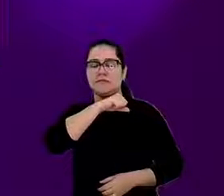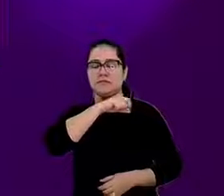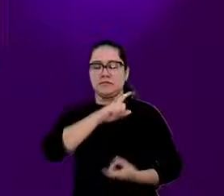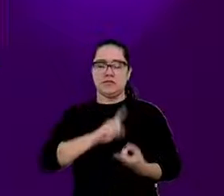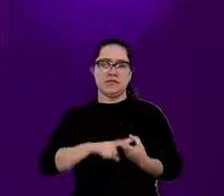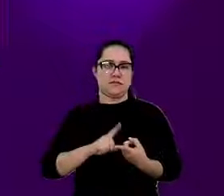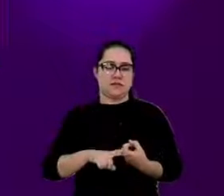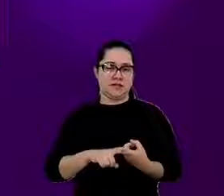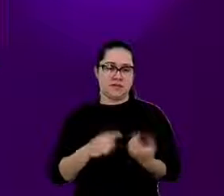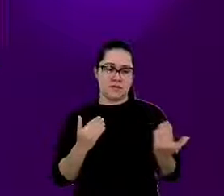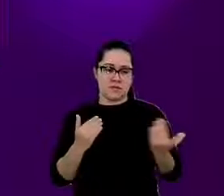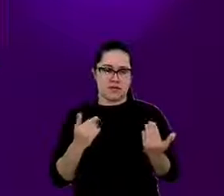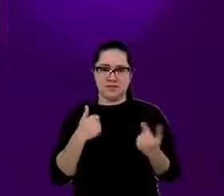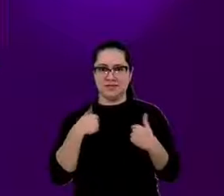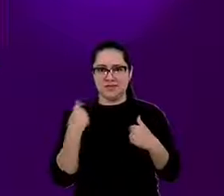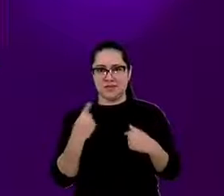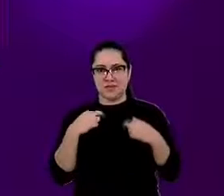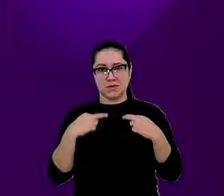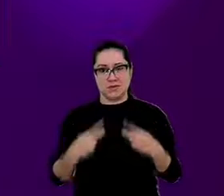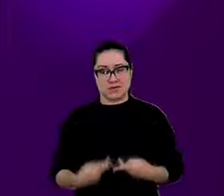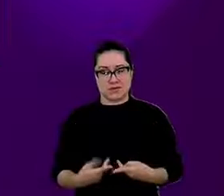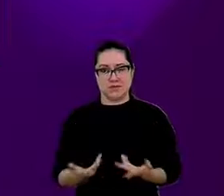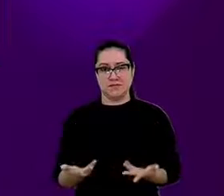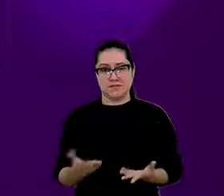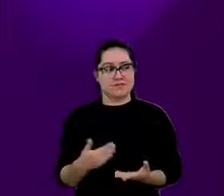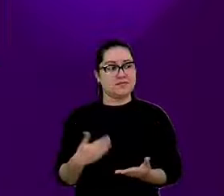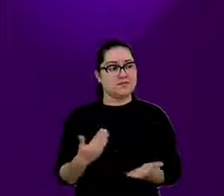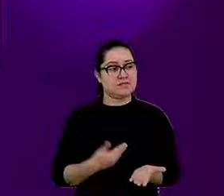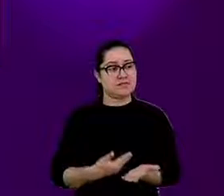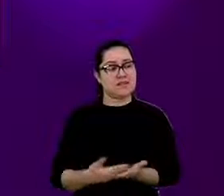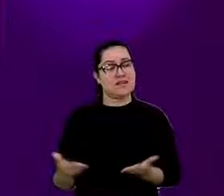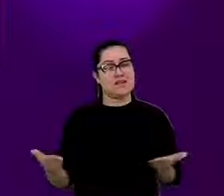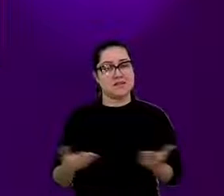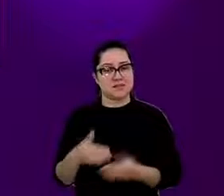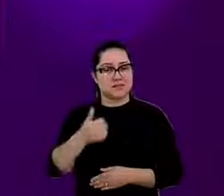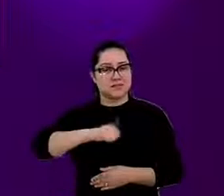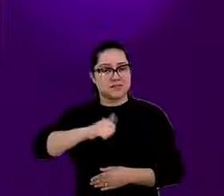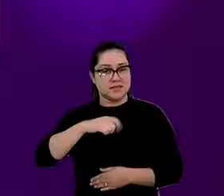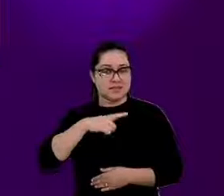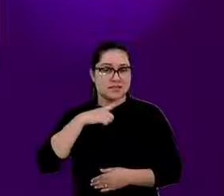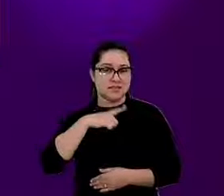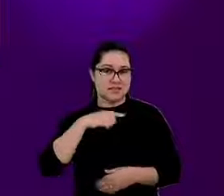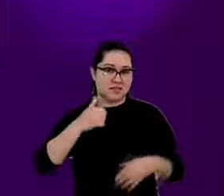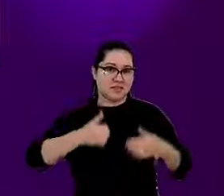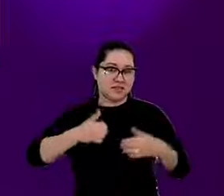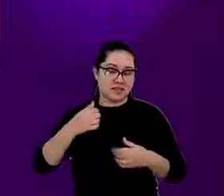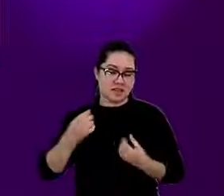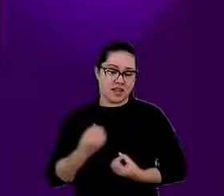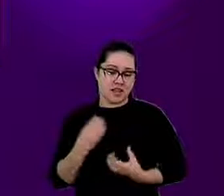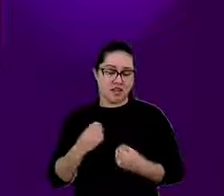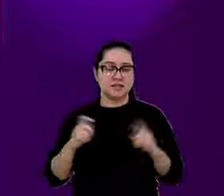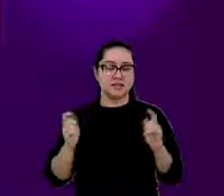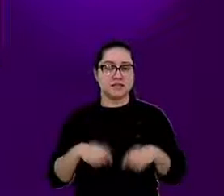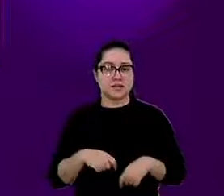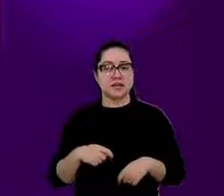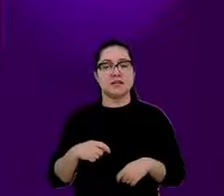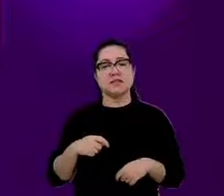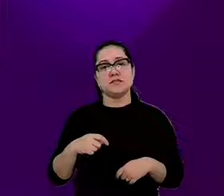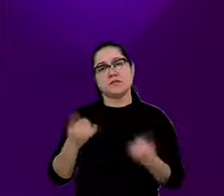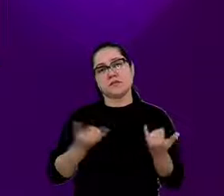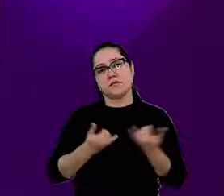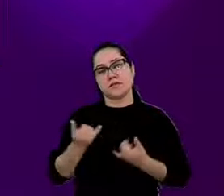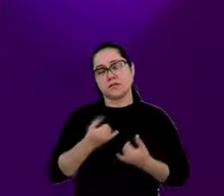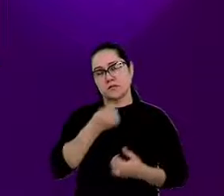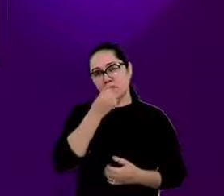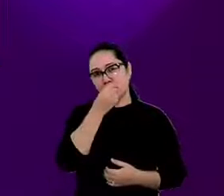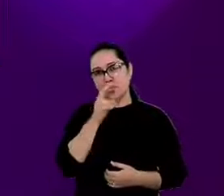fazer com a nossa mente humana, e a partir da análise desses dados, a gente pode adquirir informações que sejam úteis para a nossa